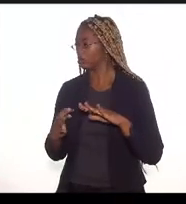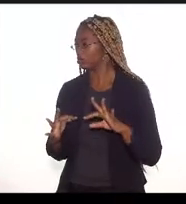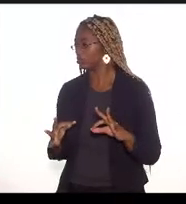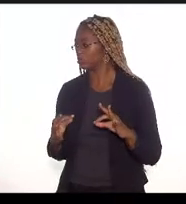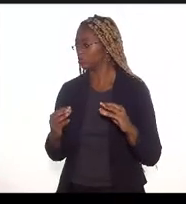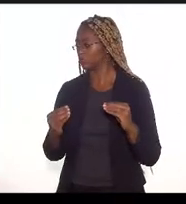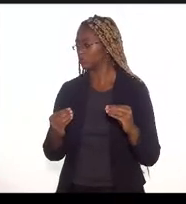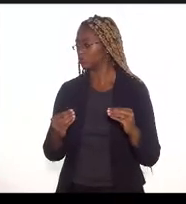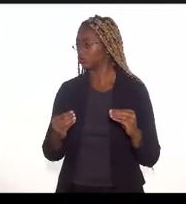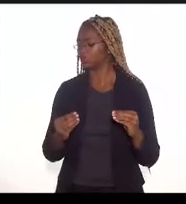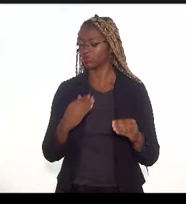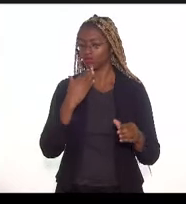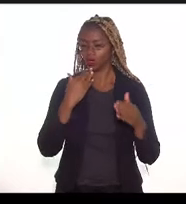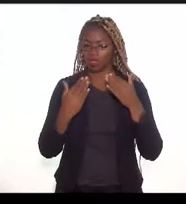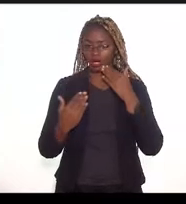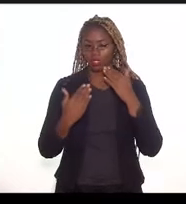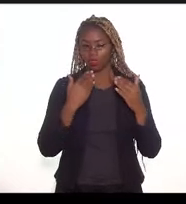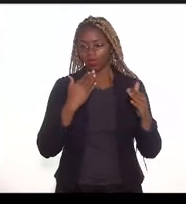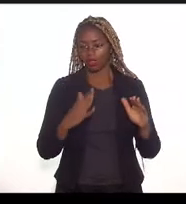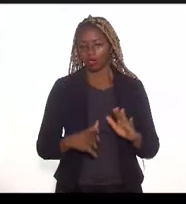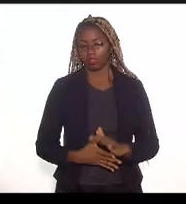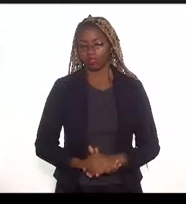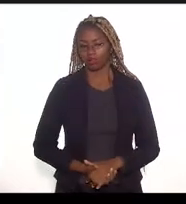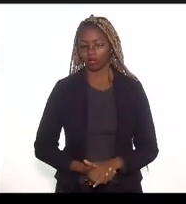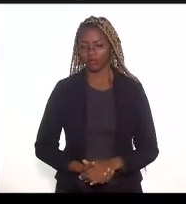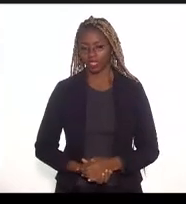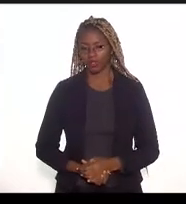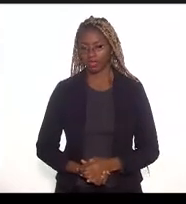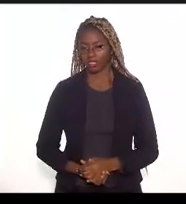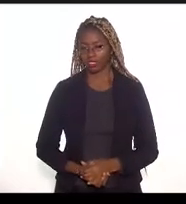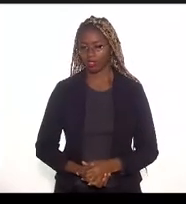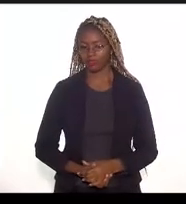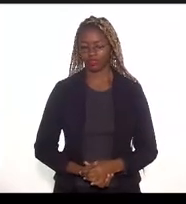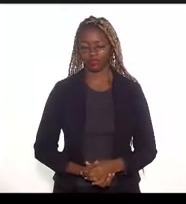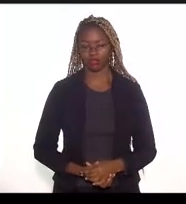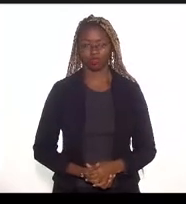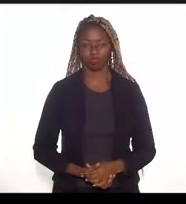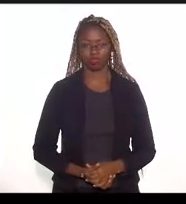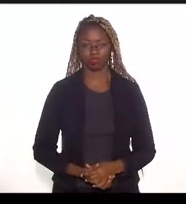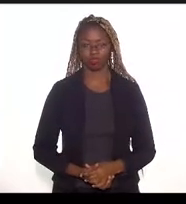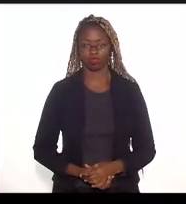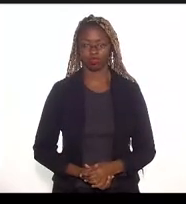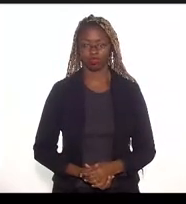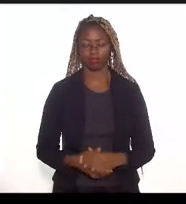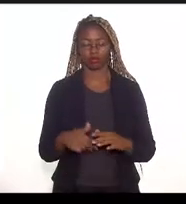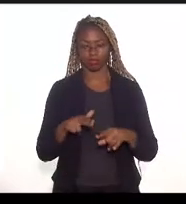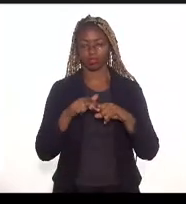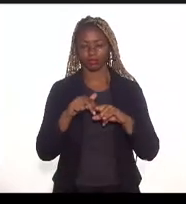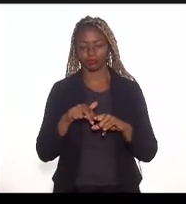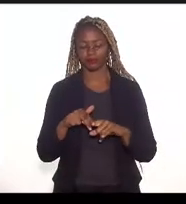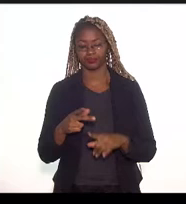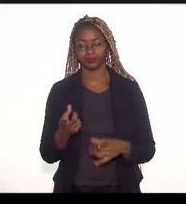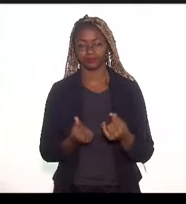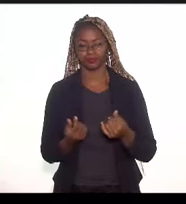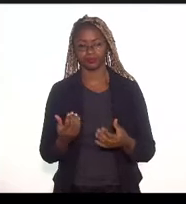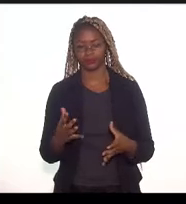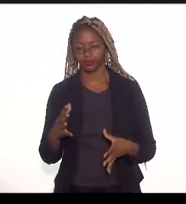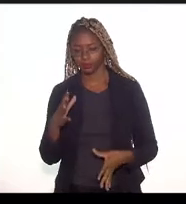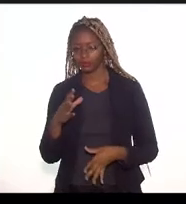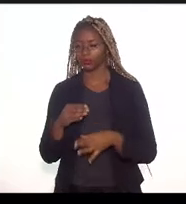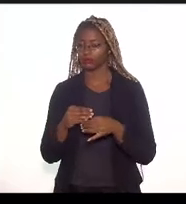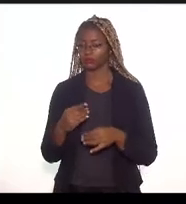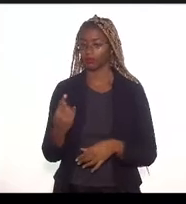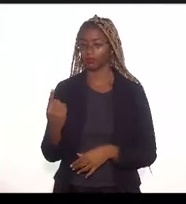estamos também falando principalmente com essa indústria 4.0, que é uma indústria que tem o valor agregado muito bom. Tem